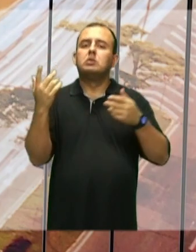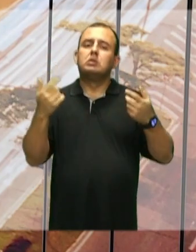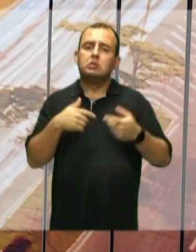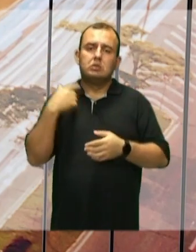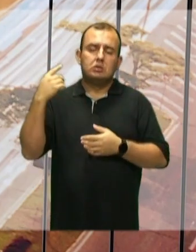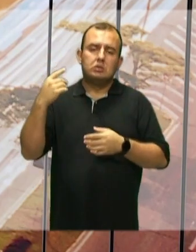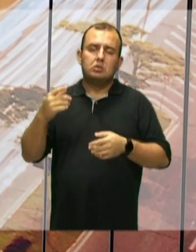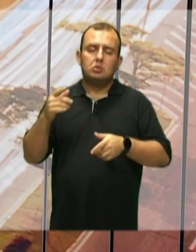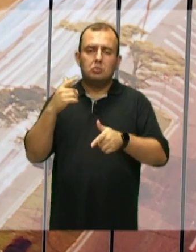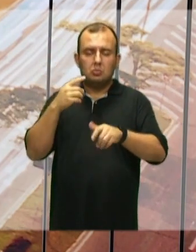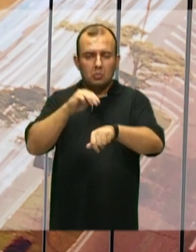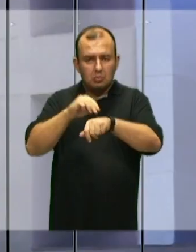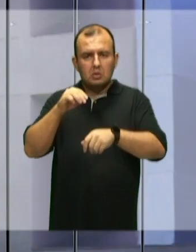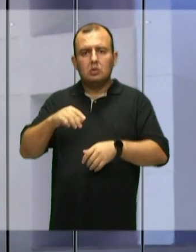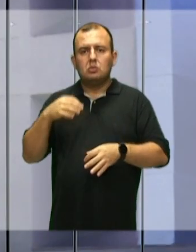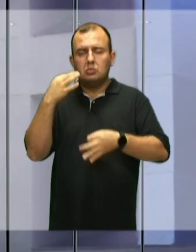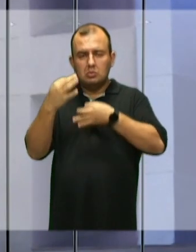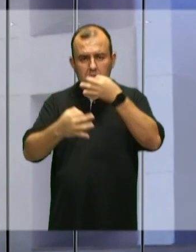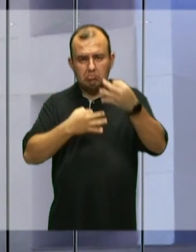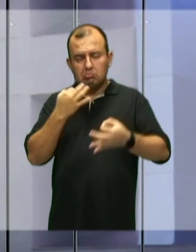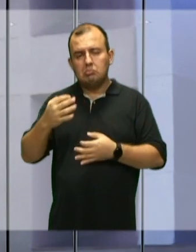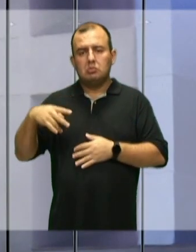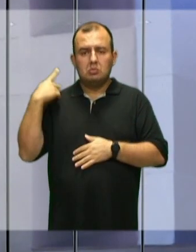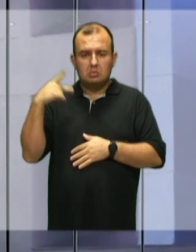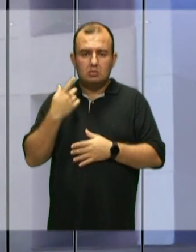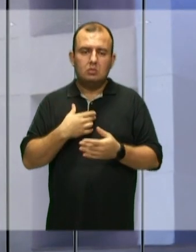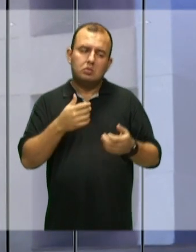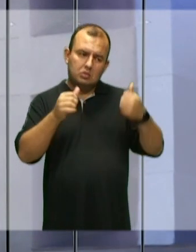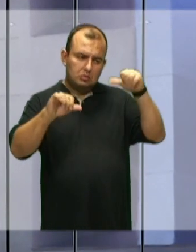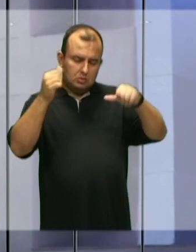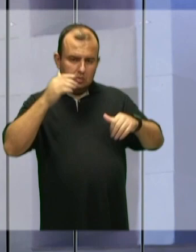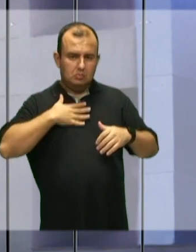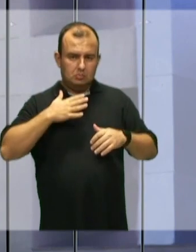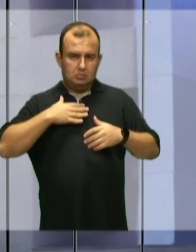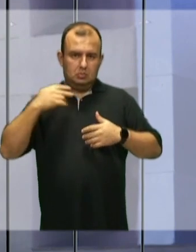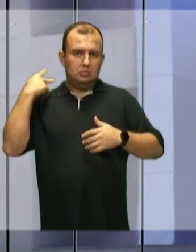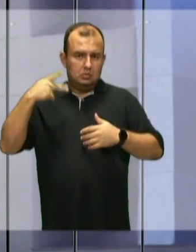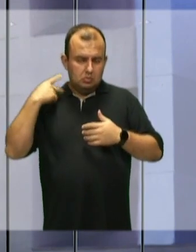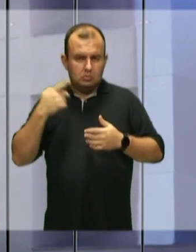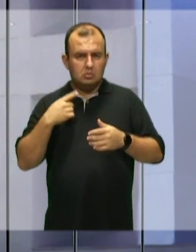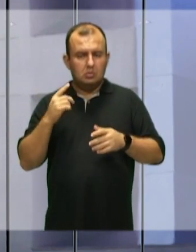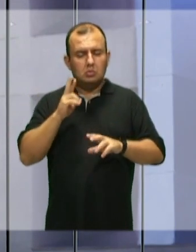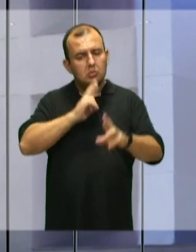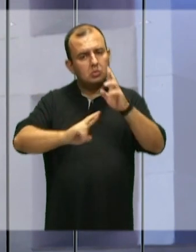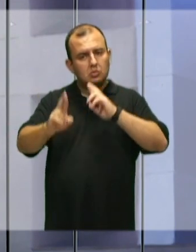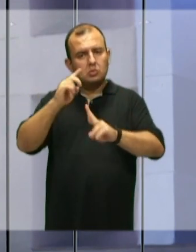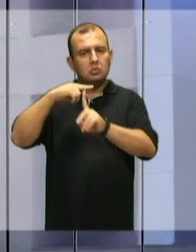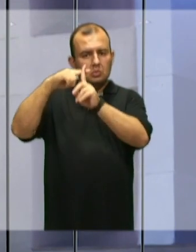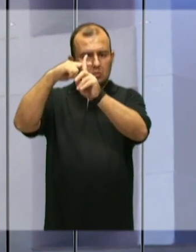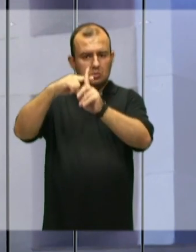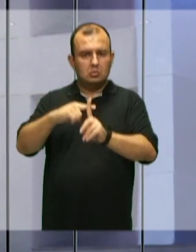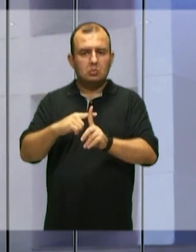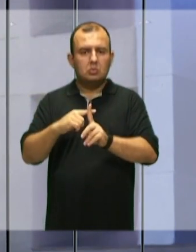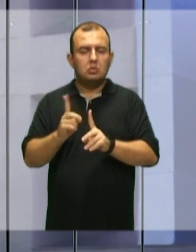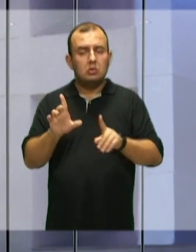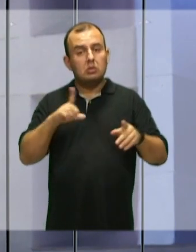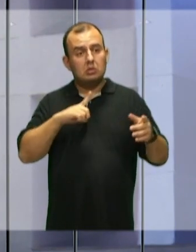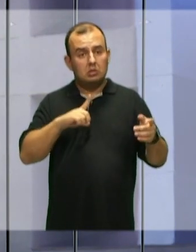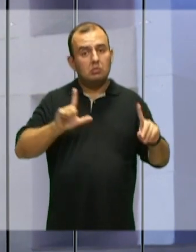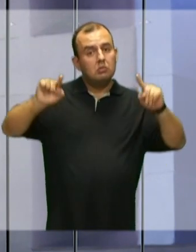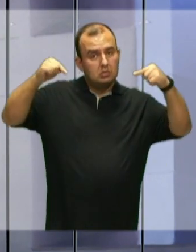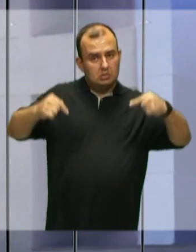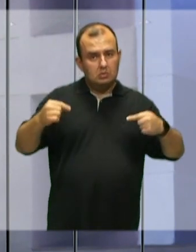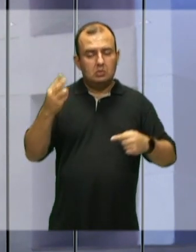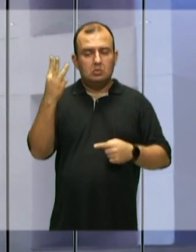politicamente bom eu avalio o trabalho do meu mandato com resultados positivos né a cidade viveu grandes desafios nesses últimos